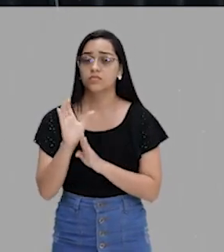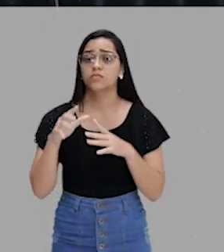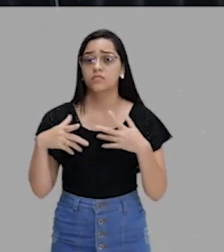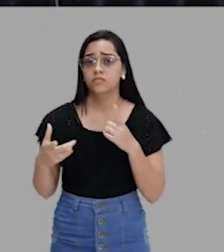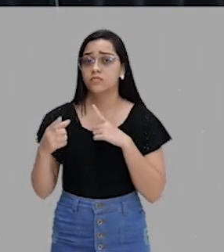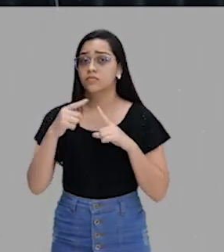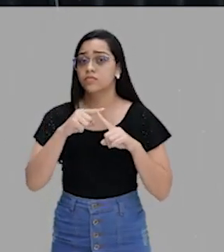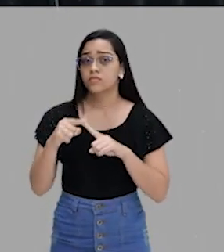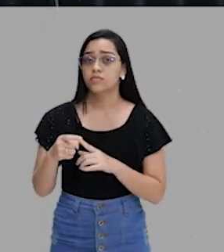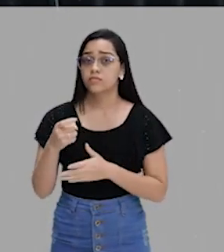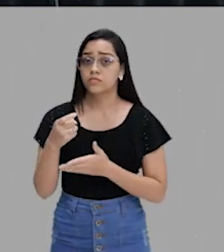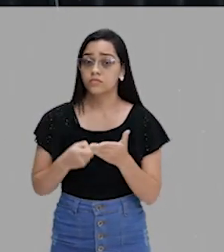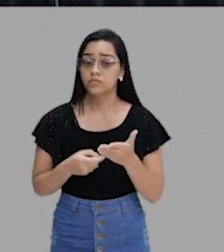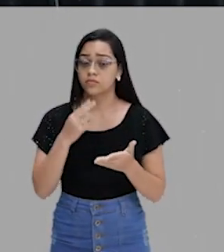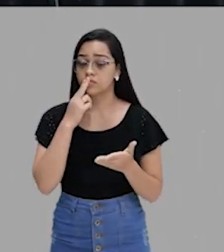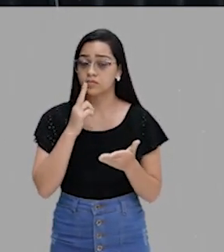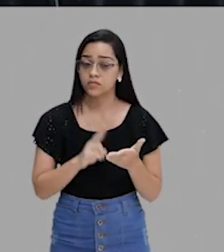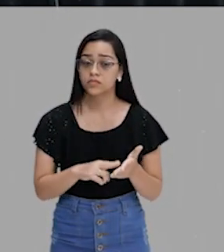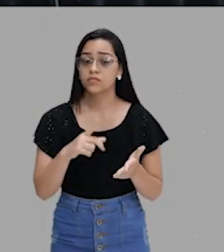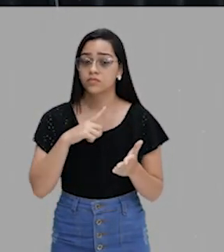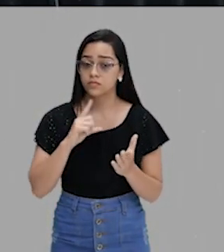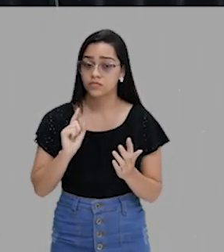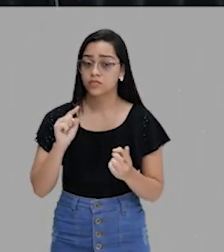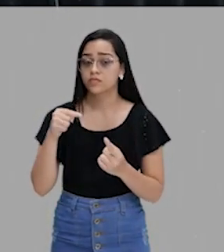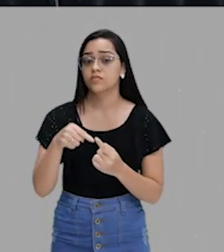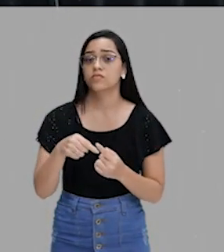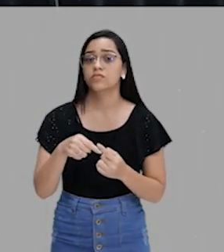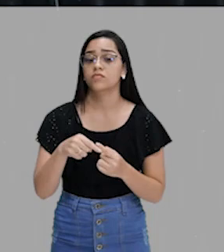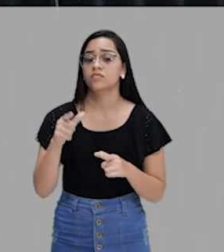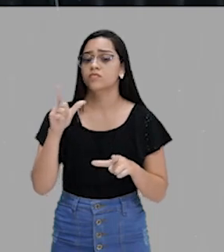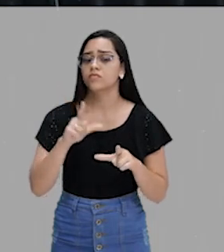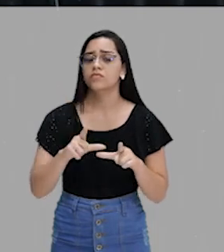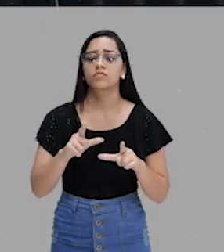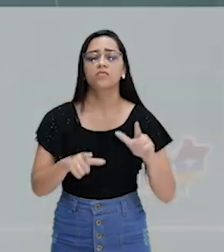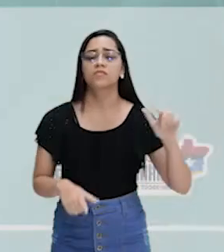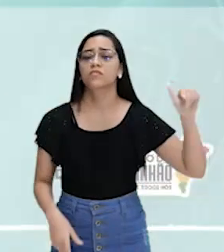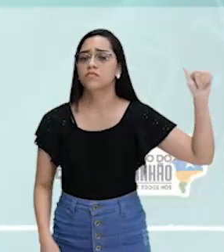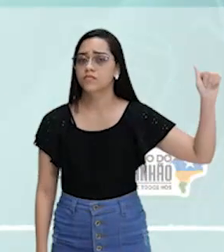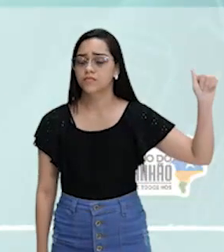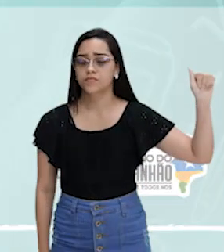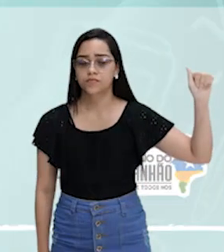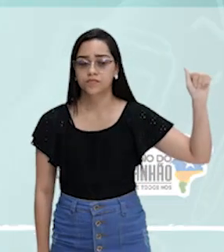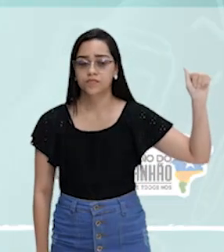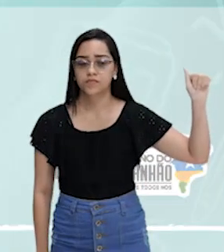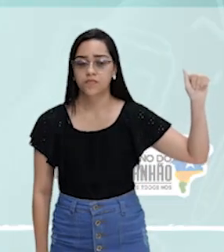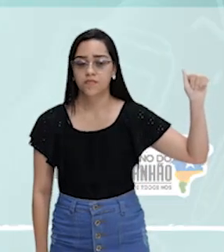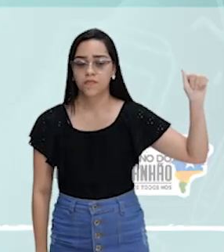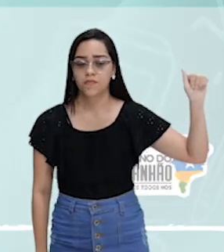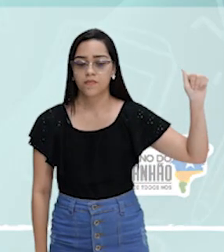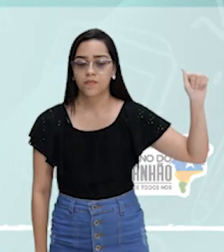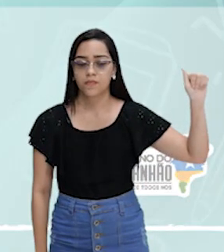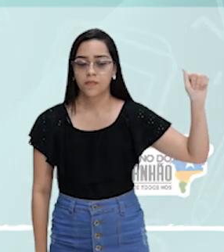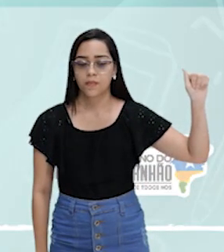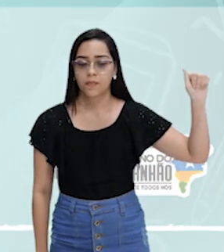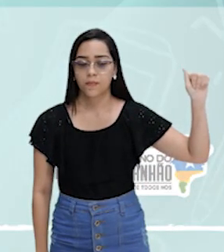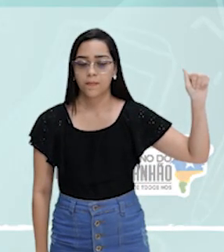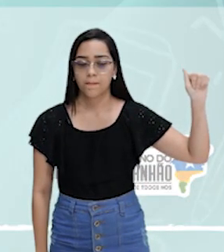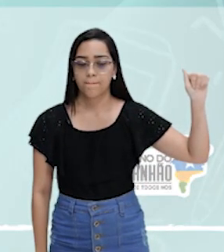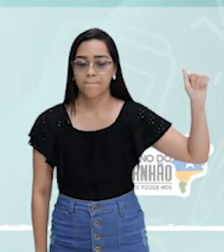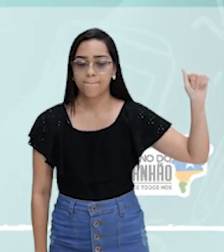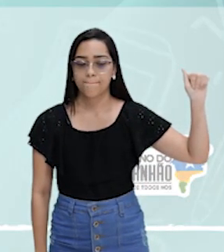esse tipo de texto, a carta, também tem uma finalidade. Letra A. Narrar um fato